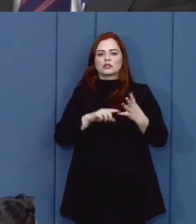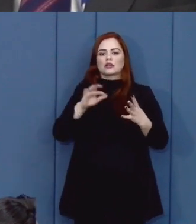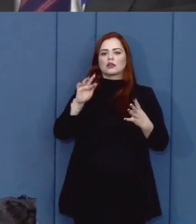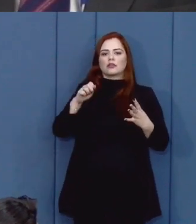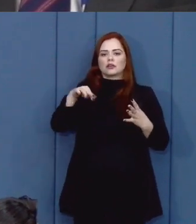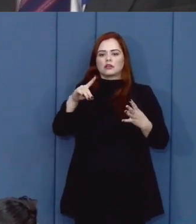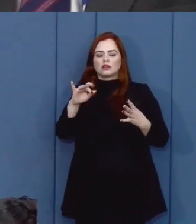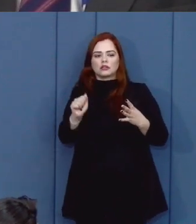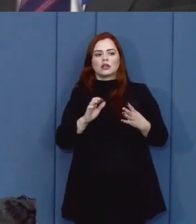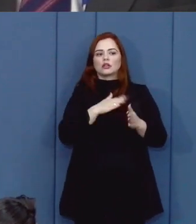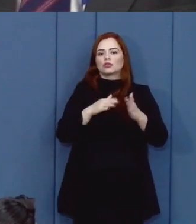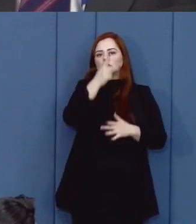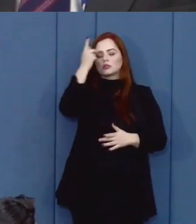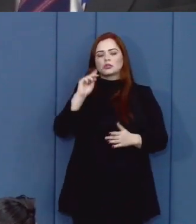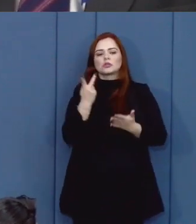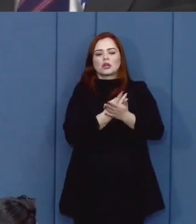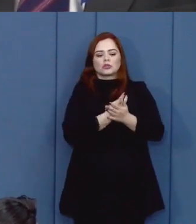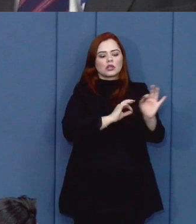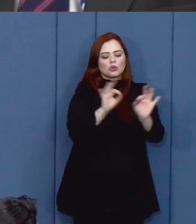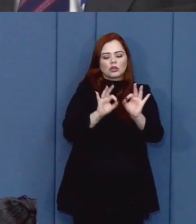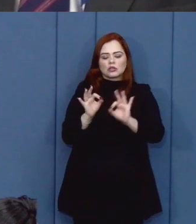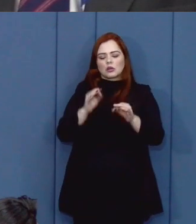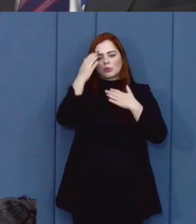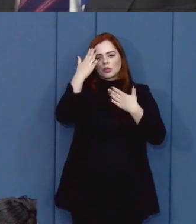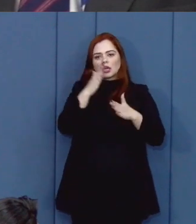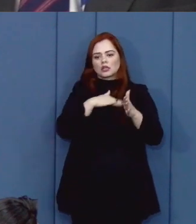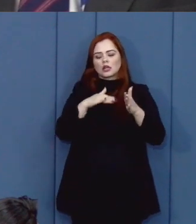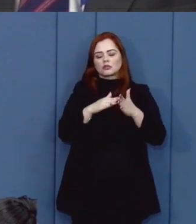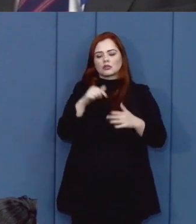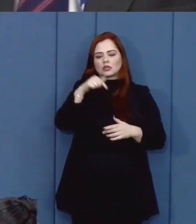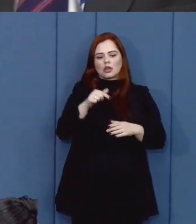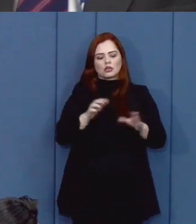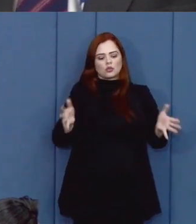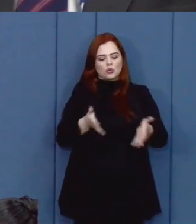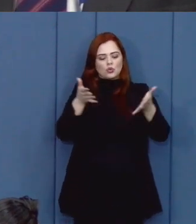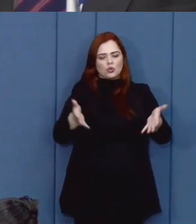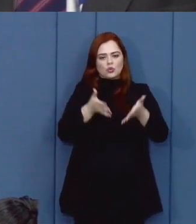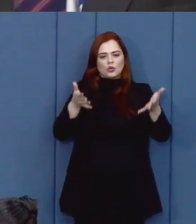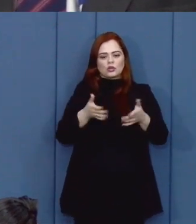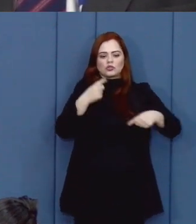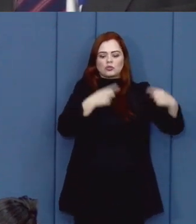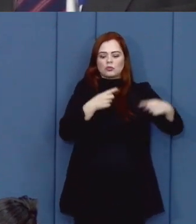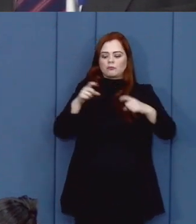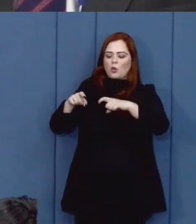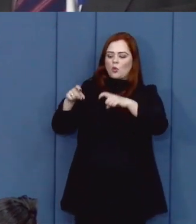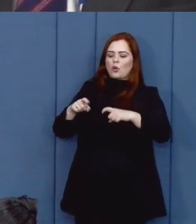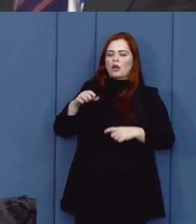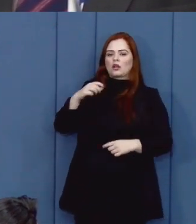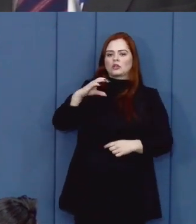Fernanda, todos que fizeram isso acontecer. Agradeço muitíssimo a todos, daqui do Departamento de Promoção de Política Agrícola,